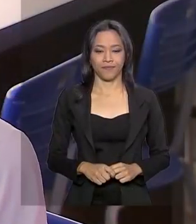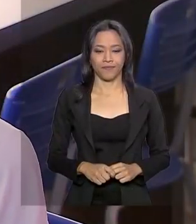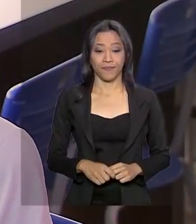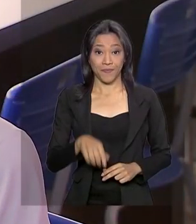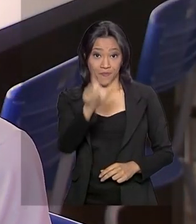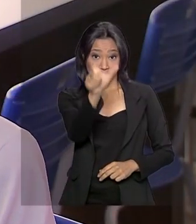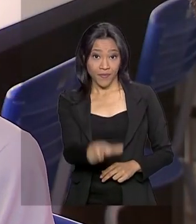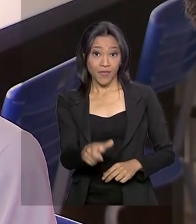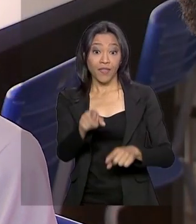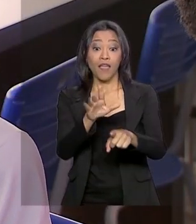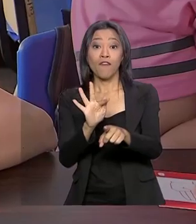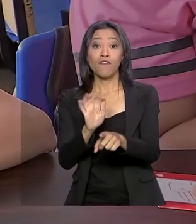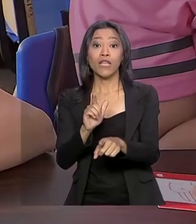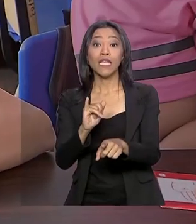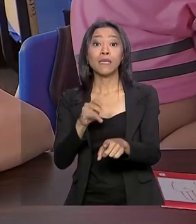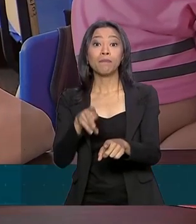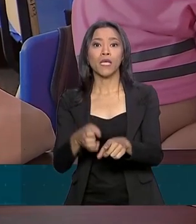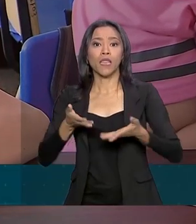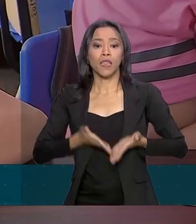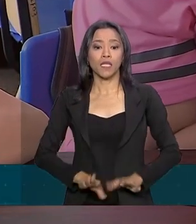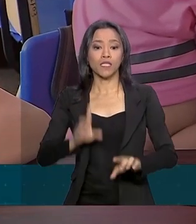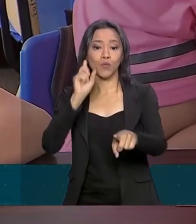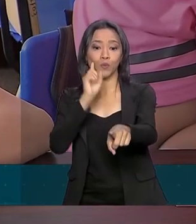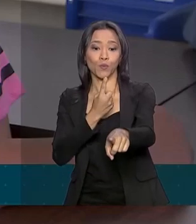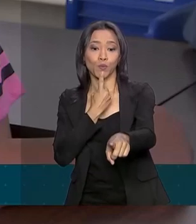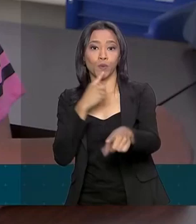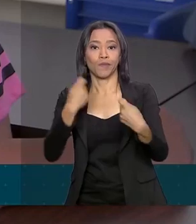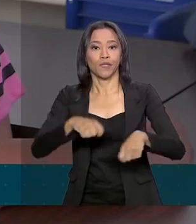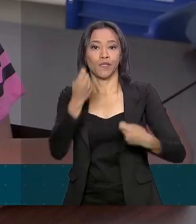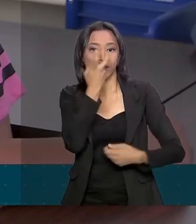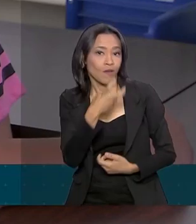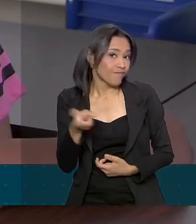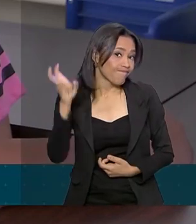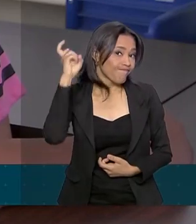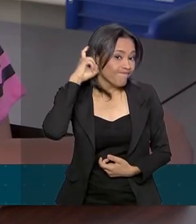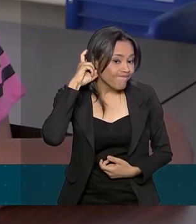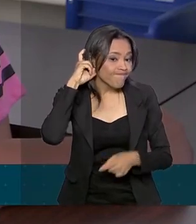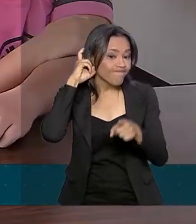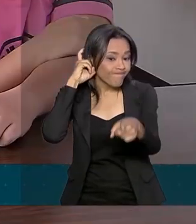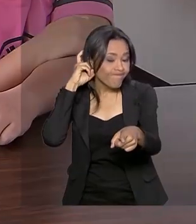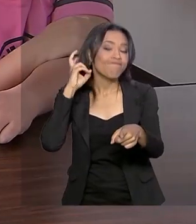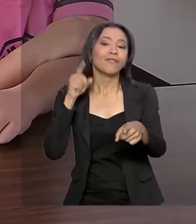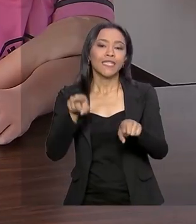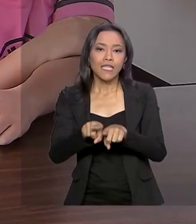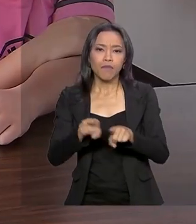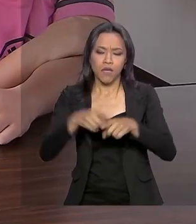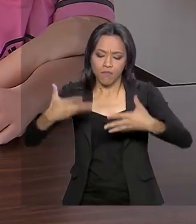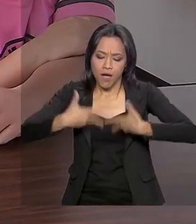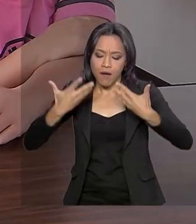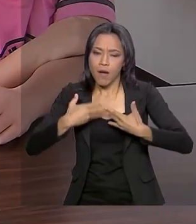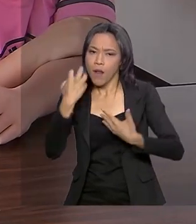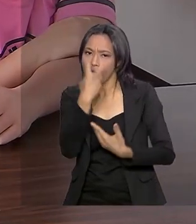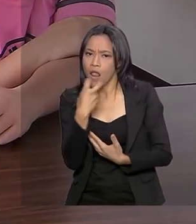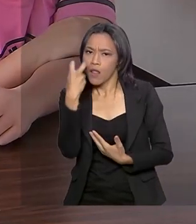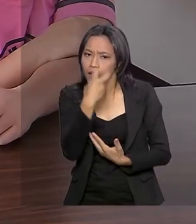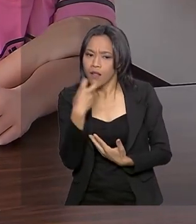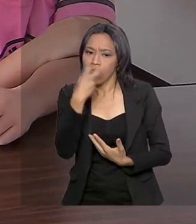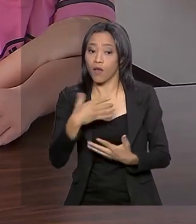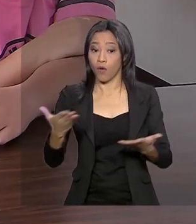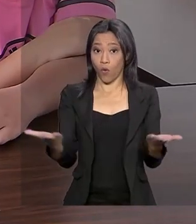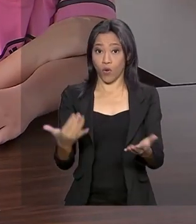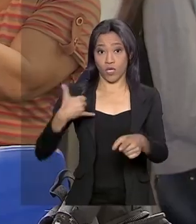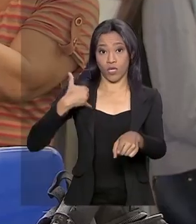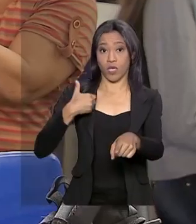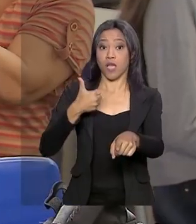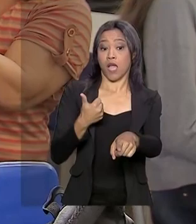felipe nasceu surdo e para isso teve que fazer um implante auditivo e sessões de estimulação da fala hoje com 14